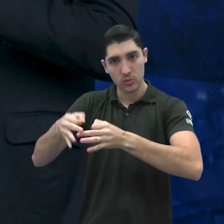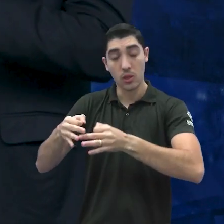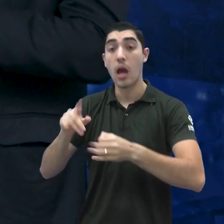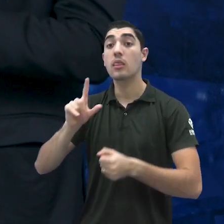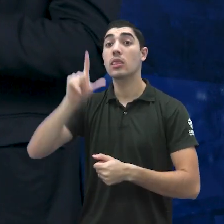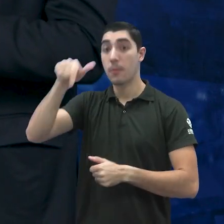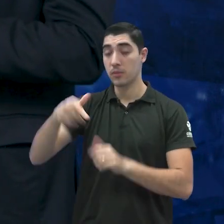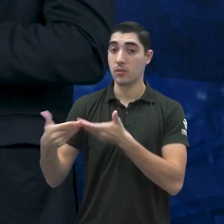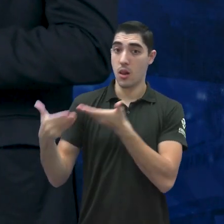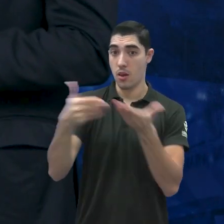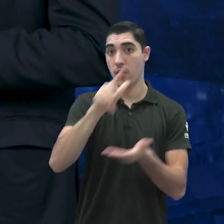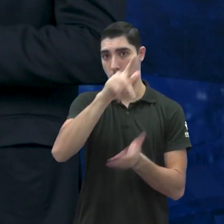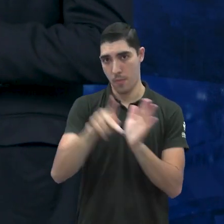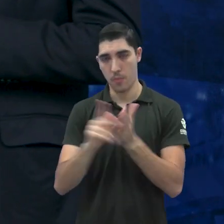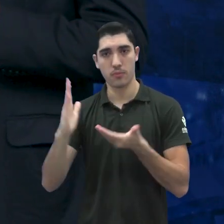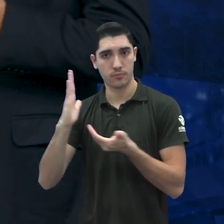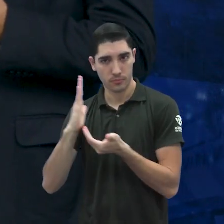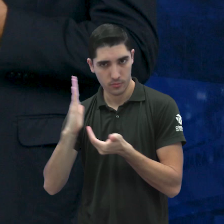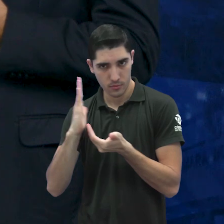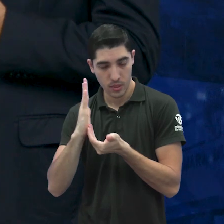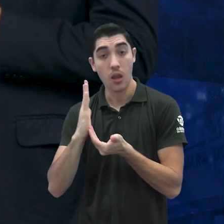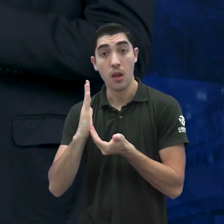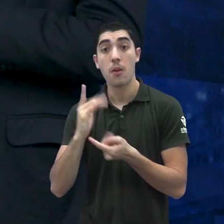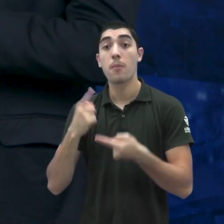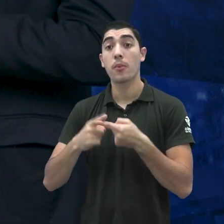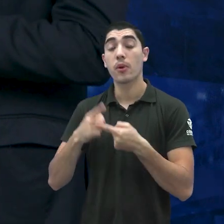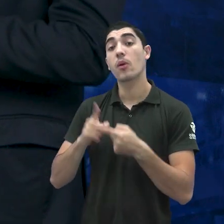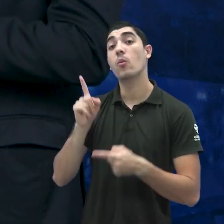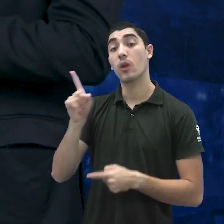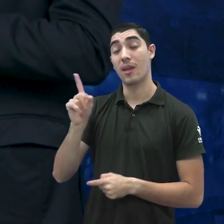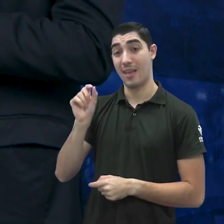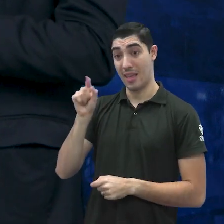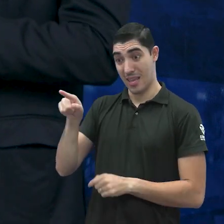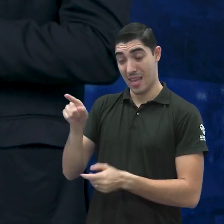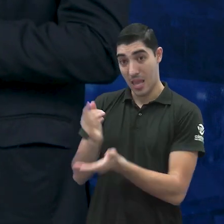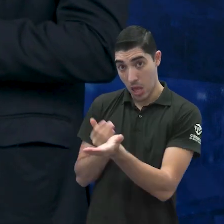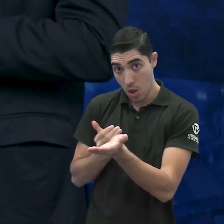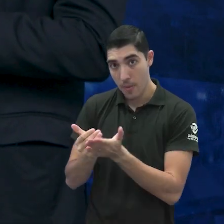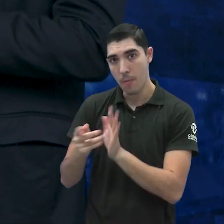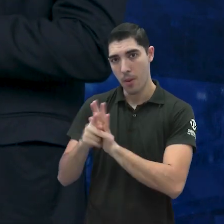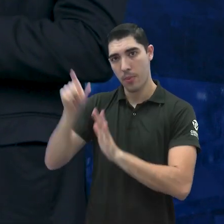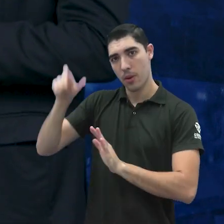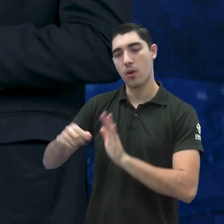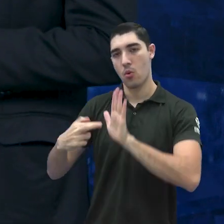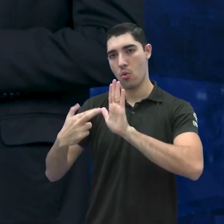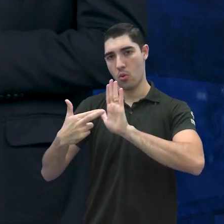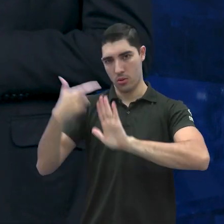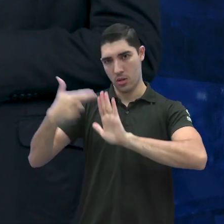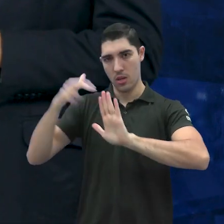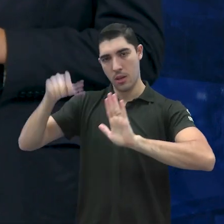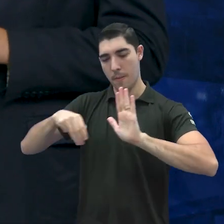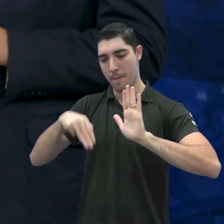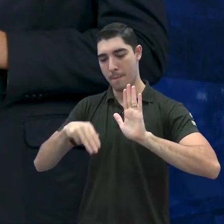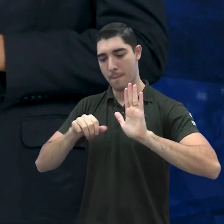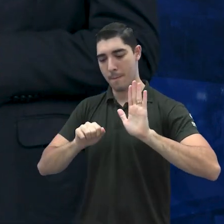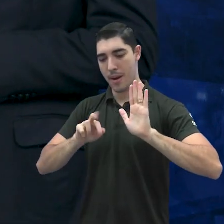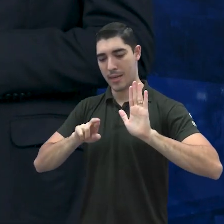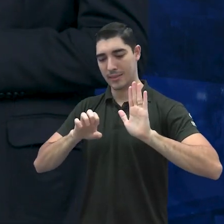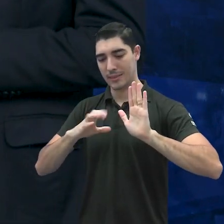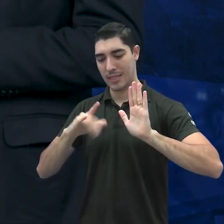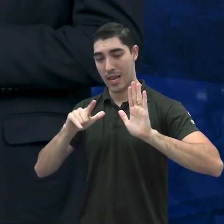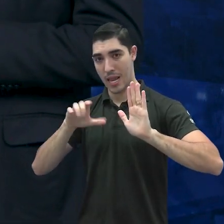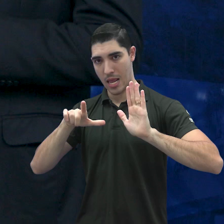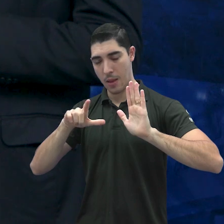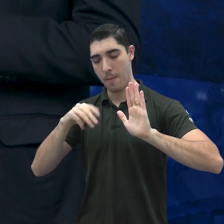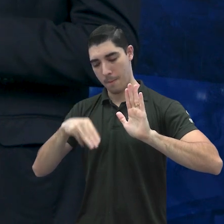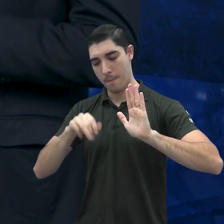irá ser levada ao plenário. Teve até uma alteração, porque o Senado, a proposta inicial do relator do Marcelo Castro, senador do